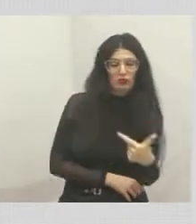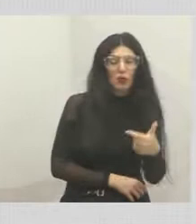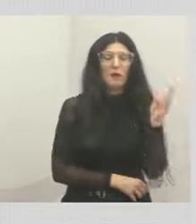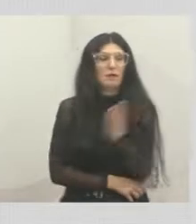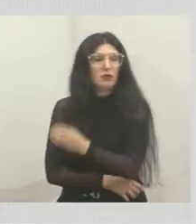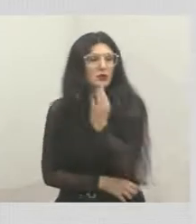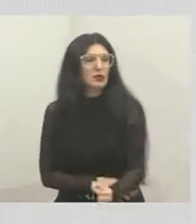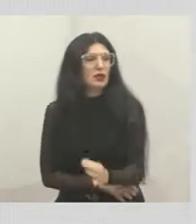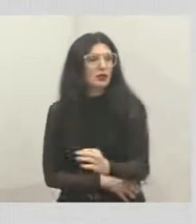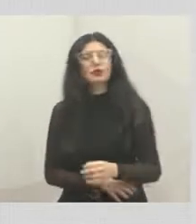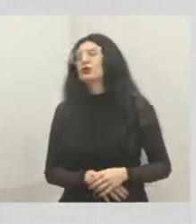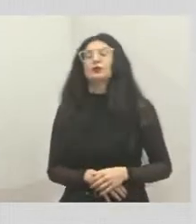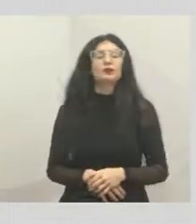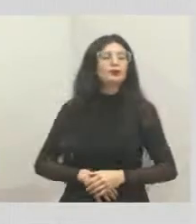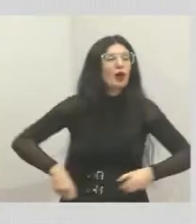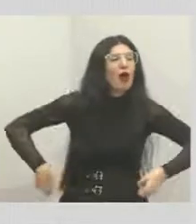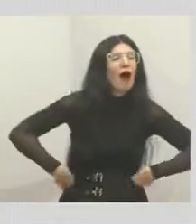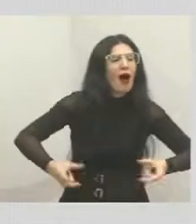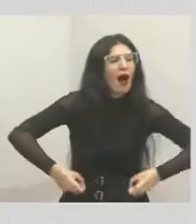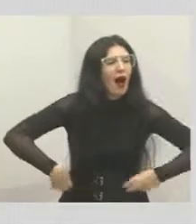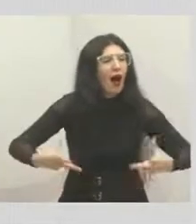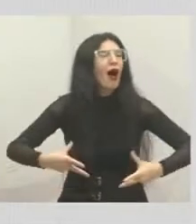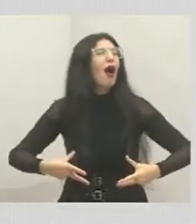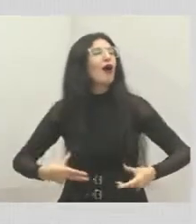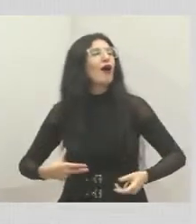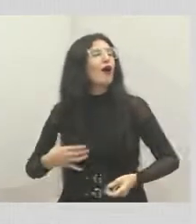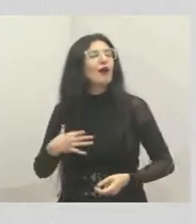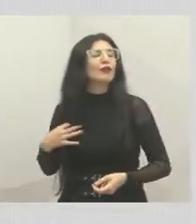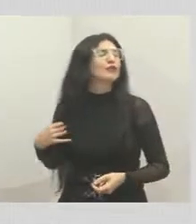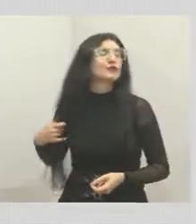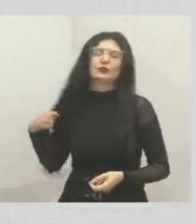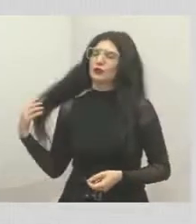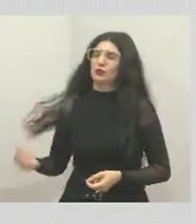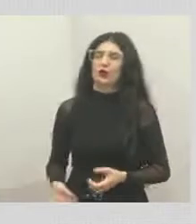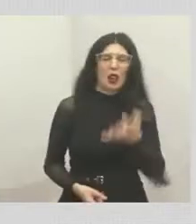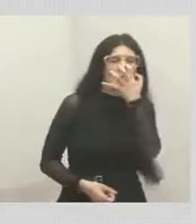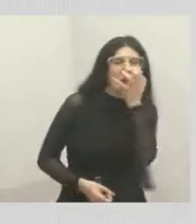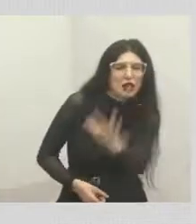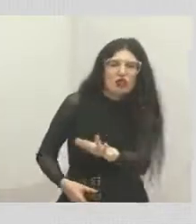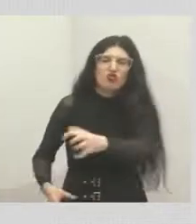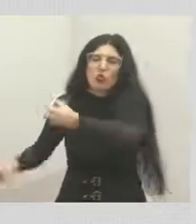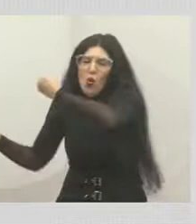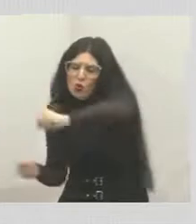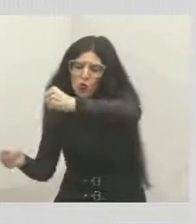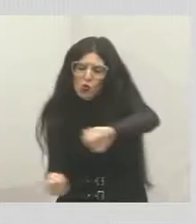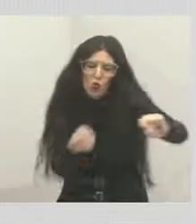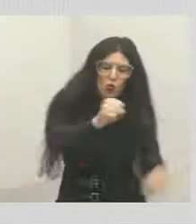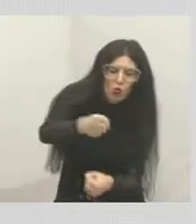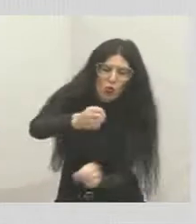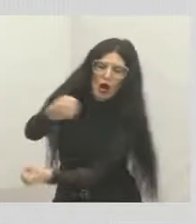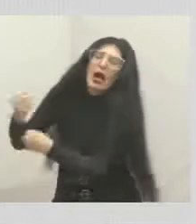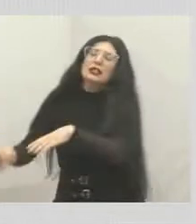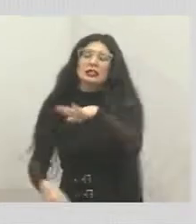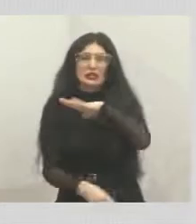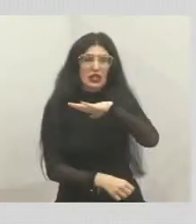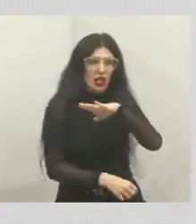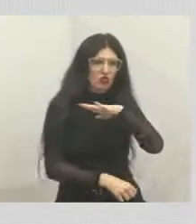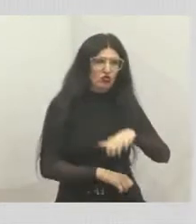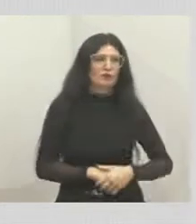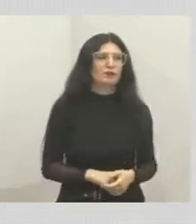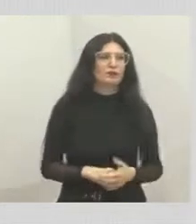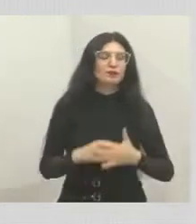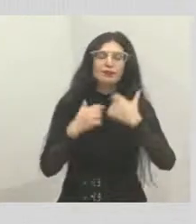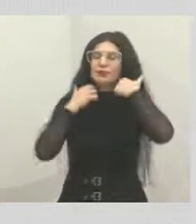50,72%. Aqui são gastos com o recolhimento de lixo da cidade, é o seu maior gasto.